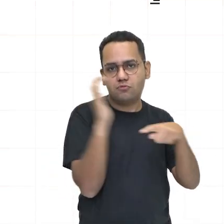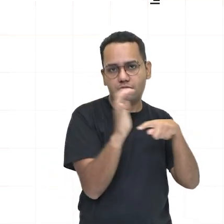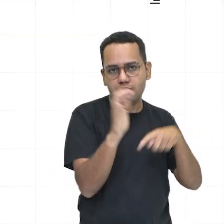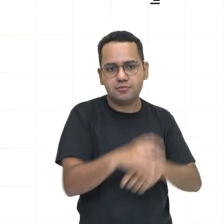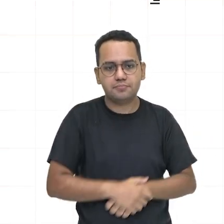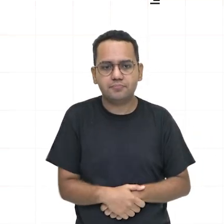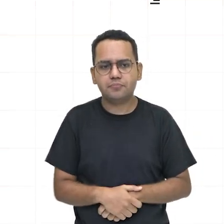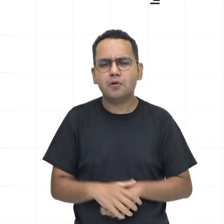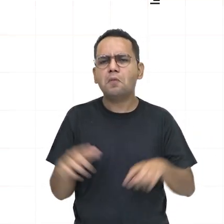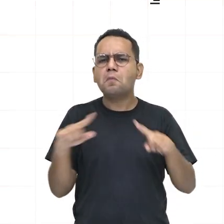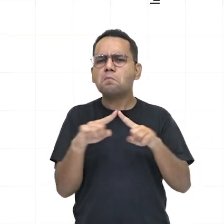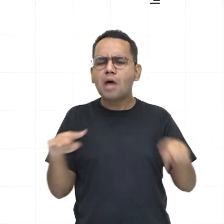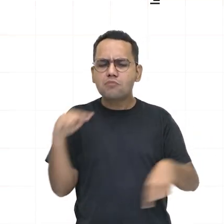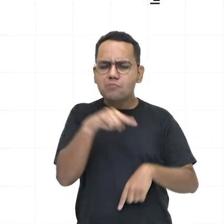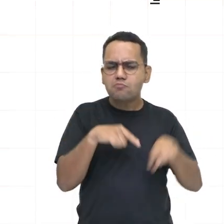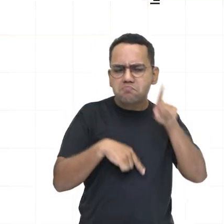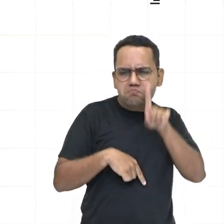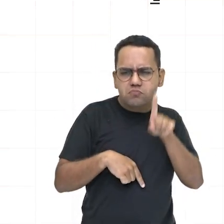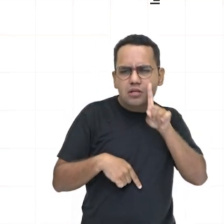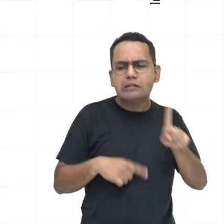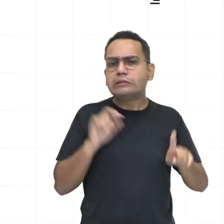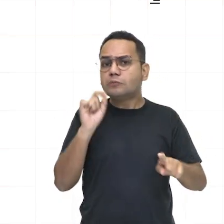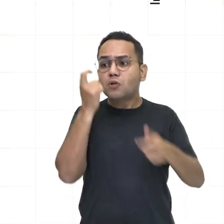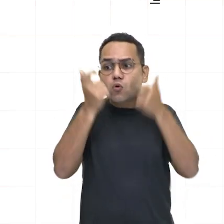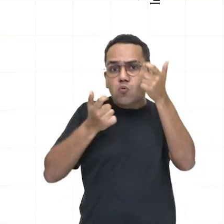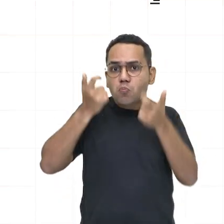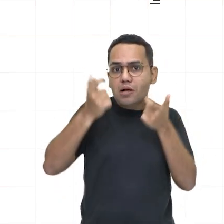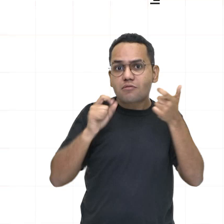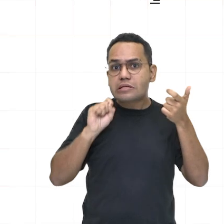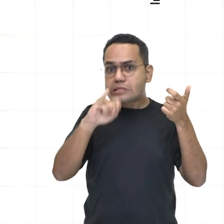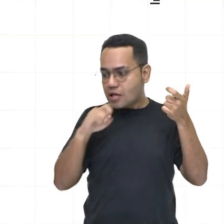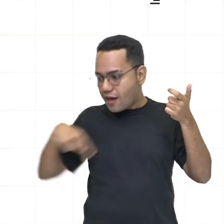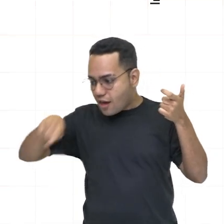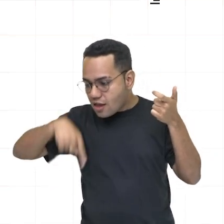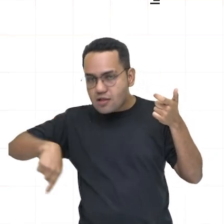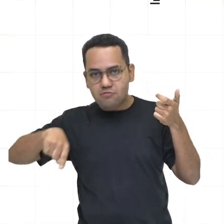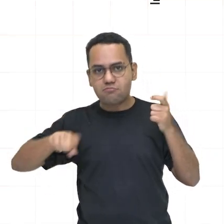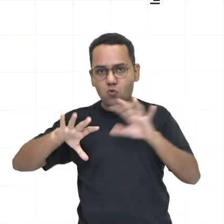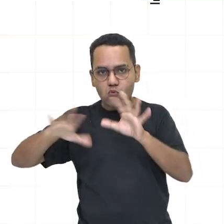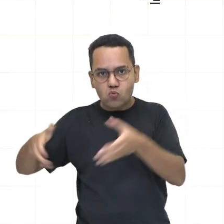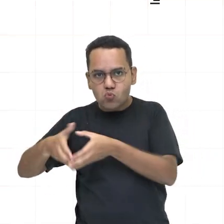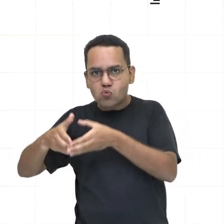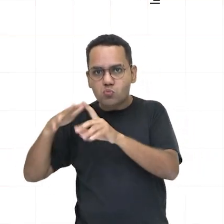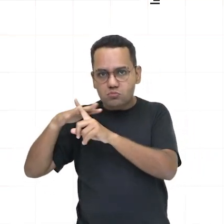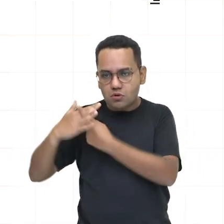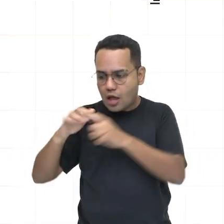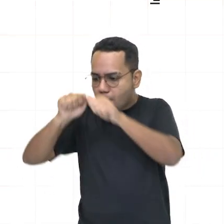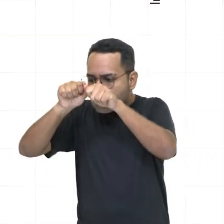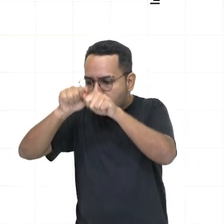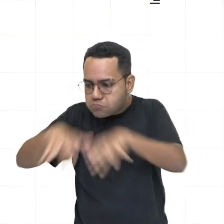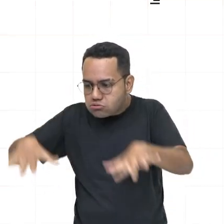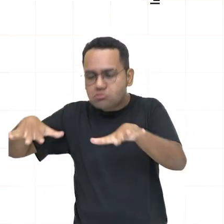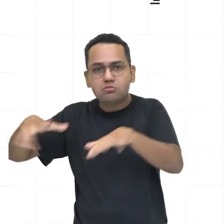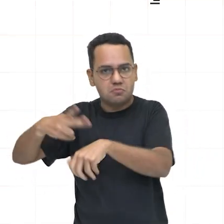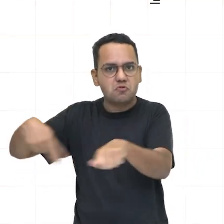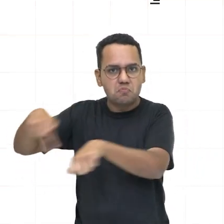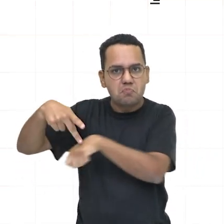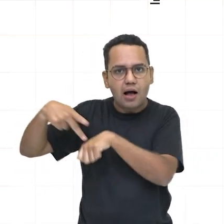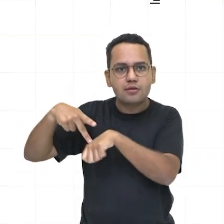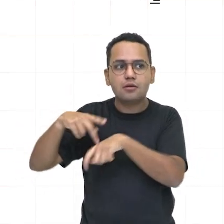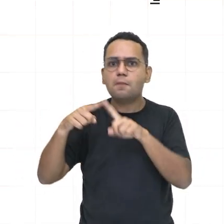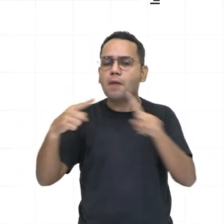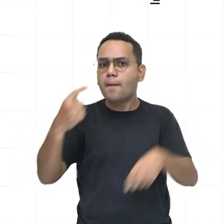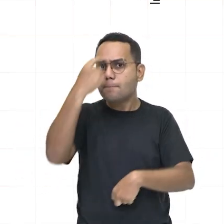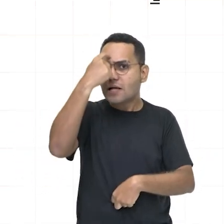medo que a União Soviética tomasse cada vez mais áreas, não é isso, do mundo, conquistasse mais países e o